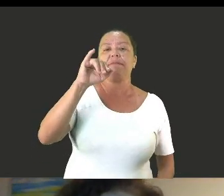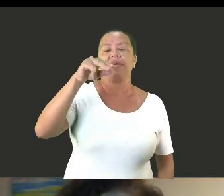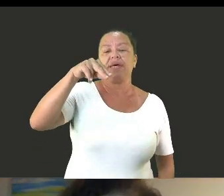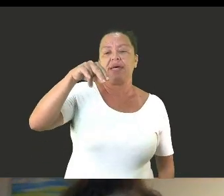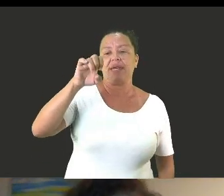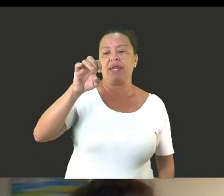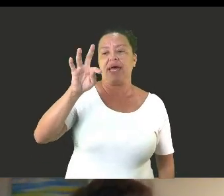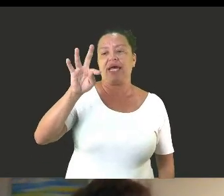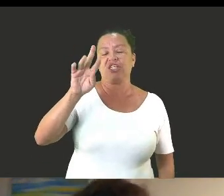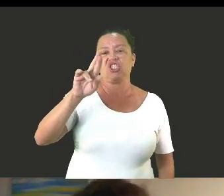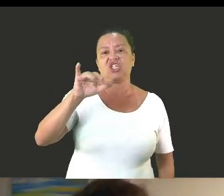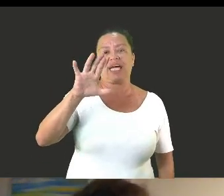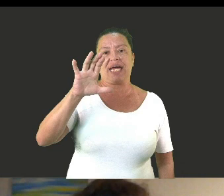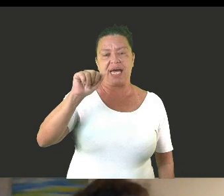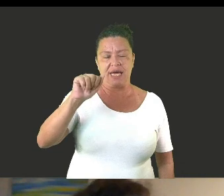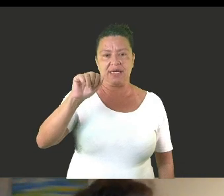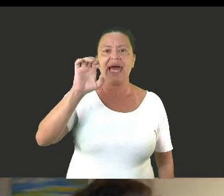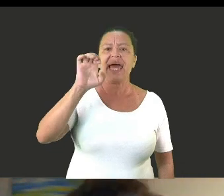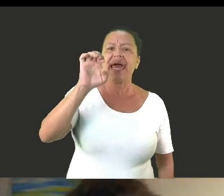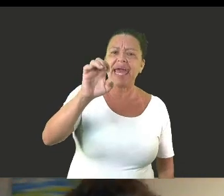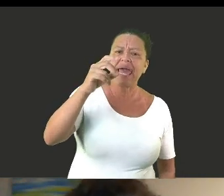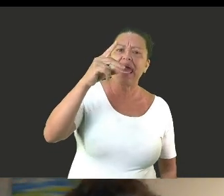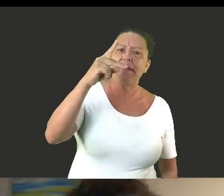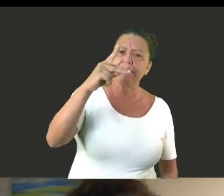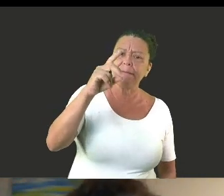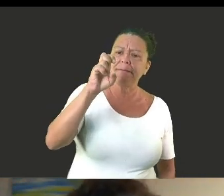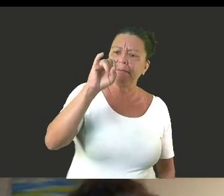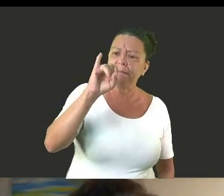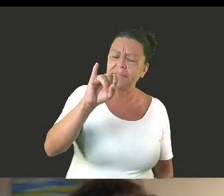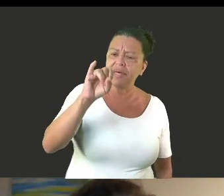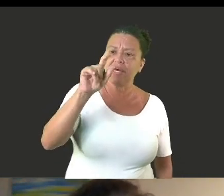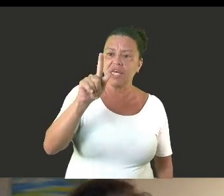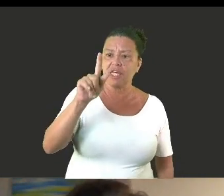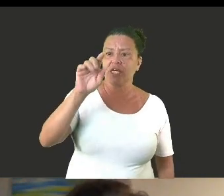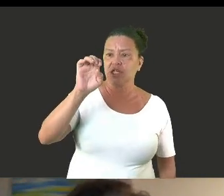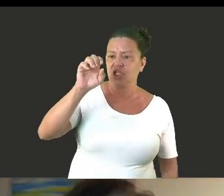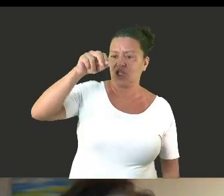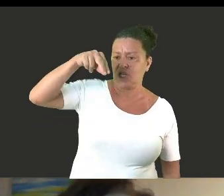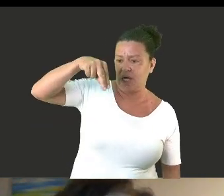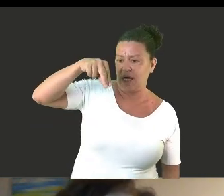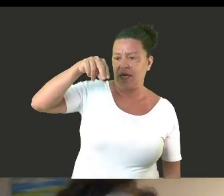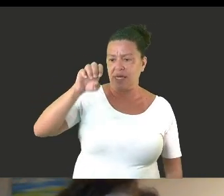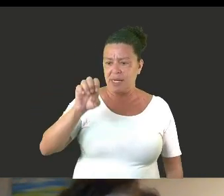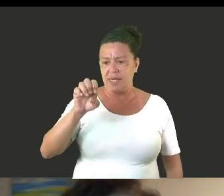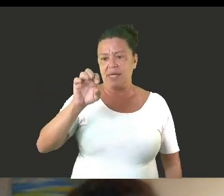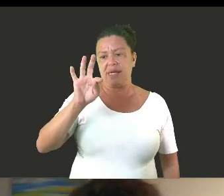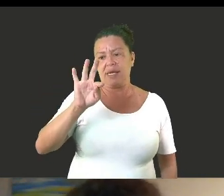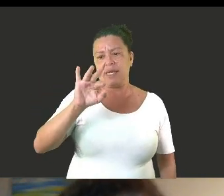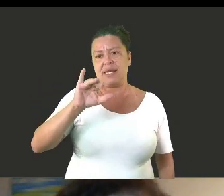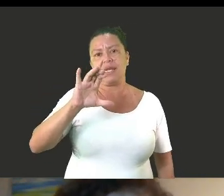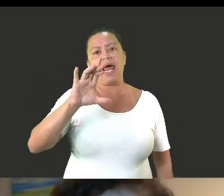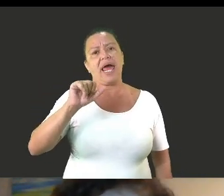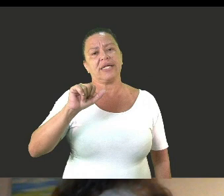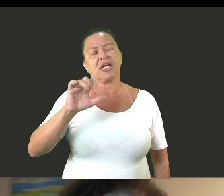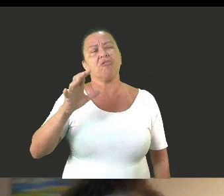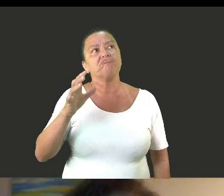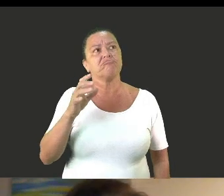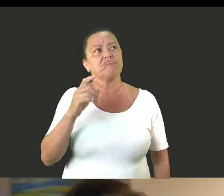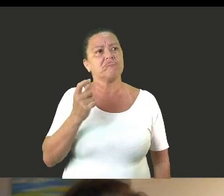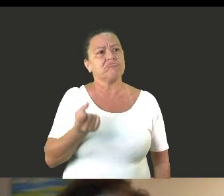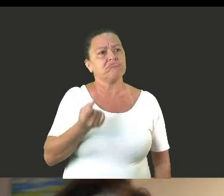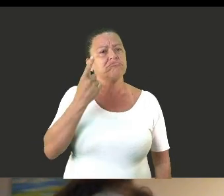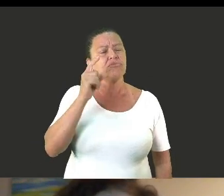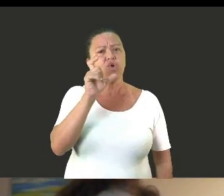nunca tinha escutado falar nesse termo, isso já tem muito tempo. E aí eu guardei aquilo, até tomei nota no